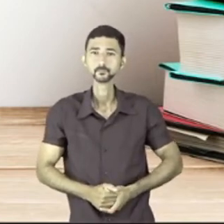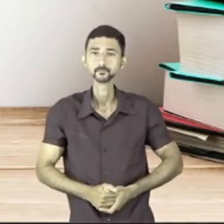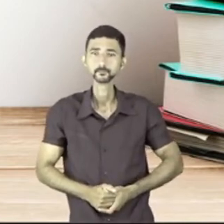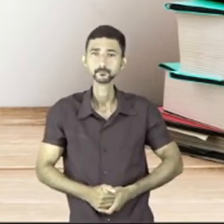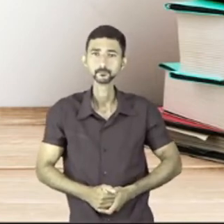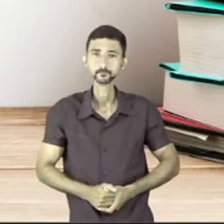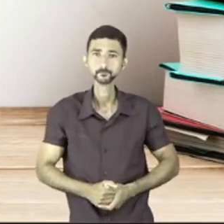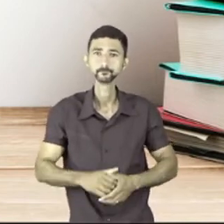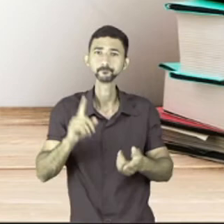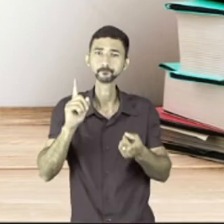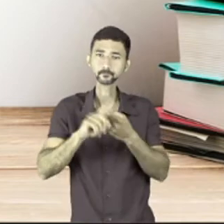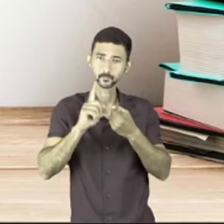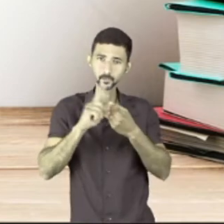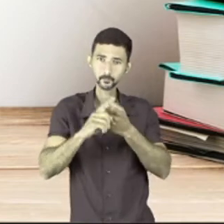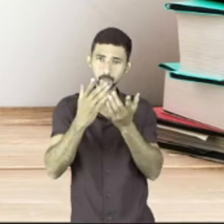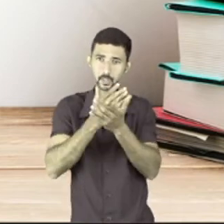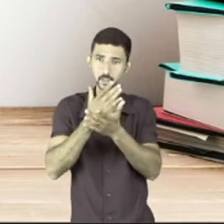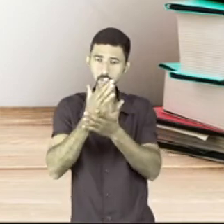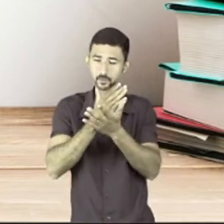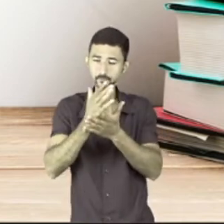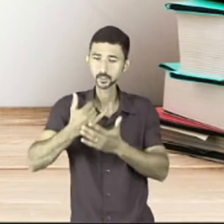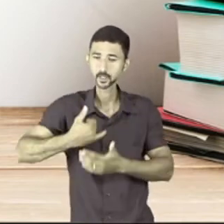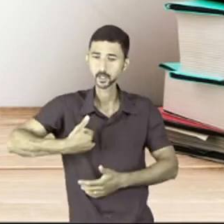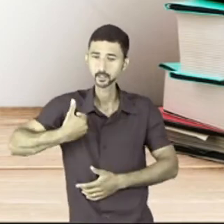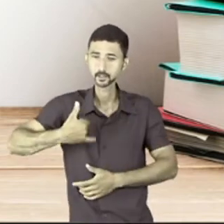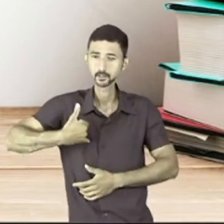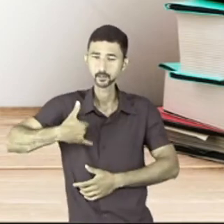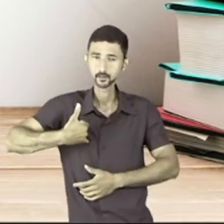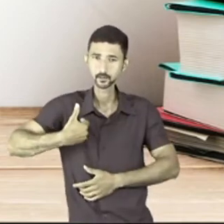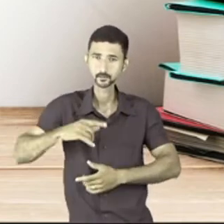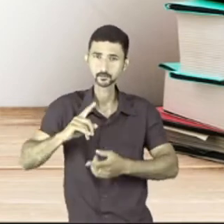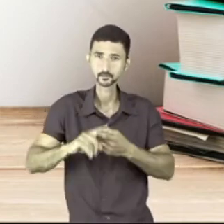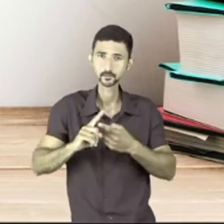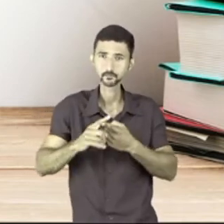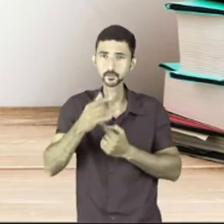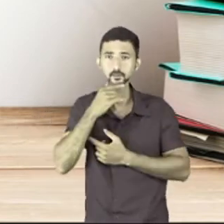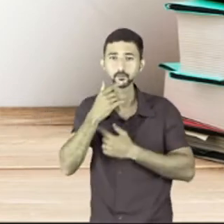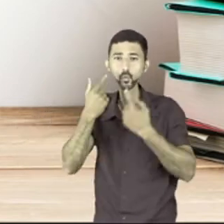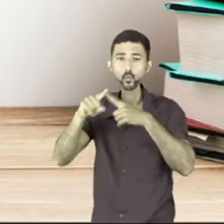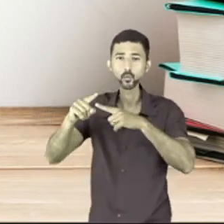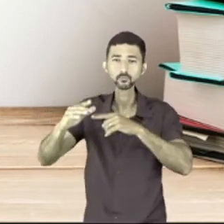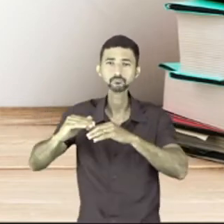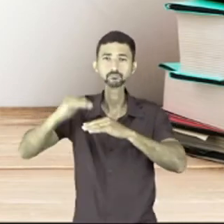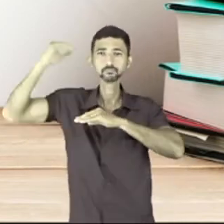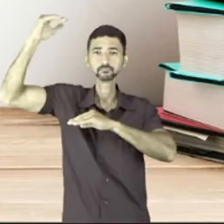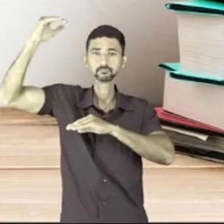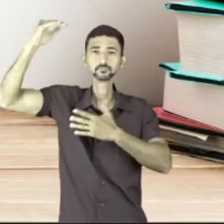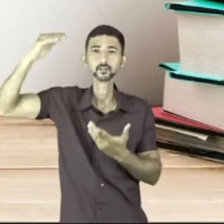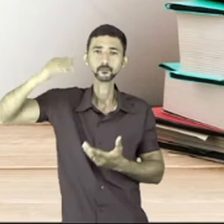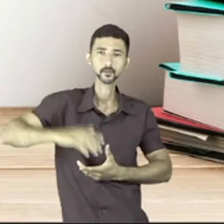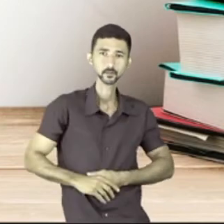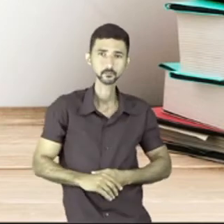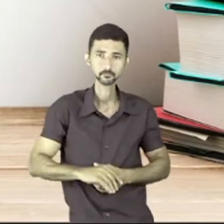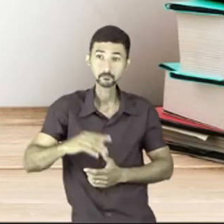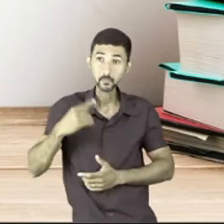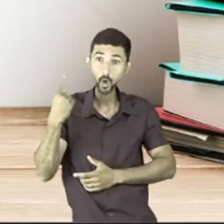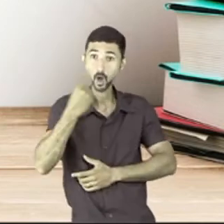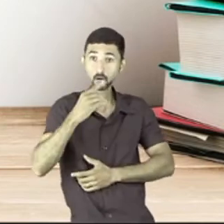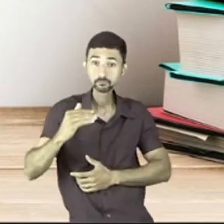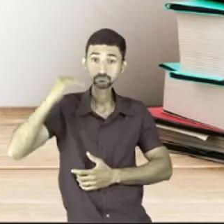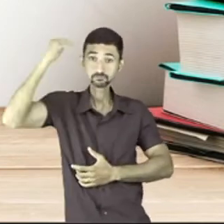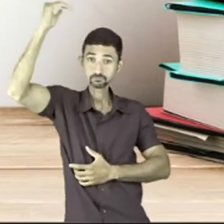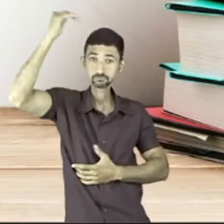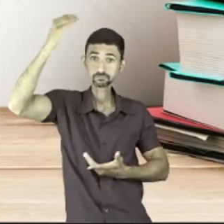Há também uma divisão por idade, ou seja, você não enfrenta um lutador maior, muito maior do que